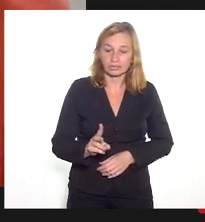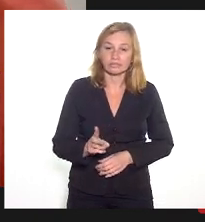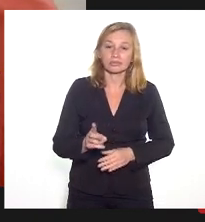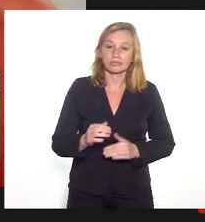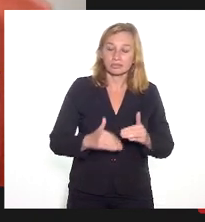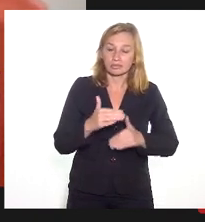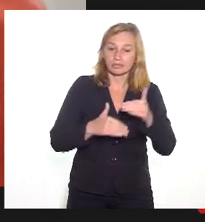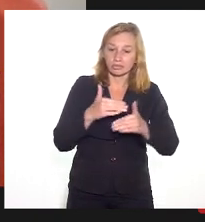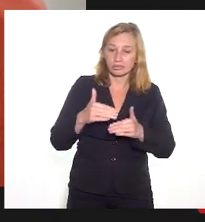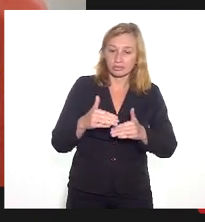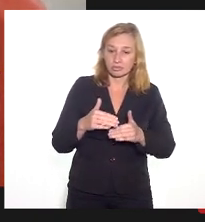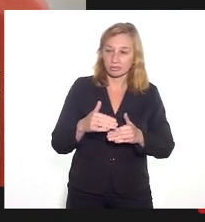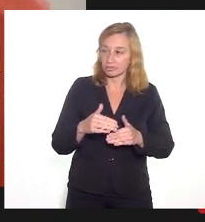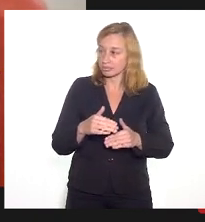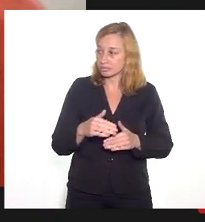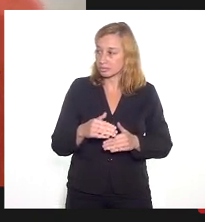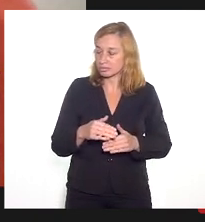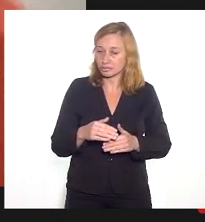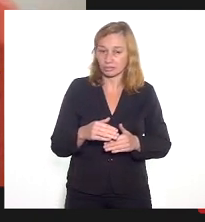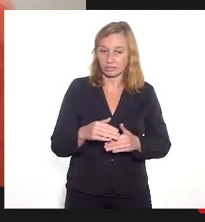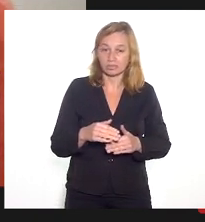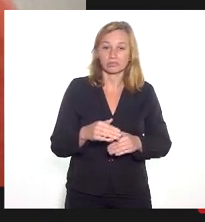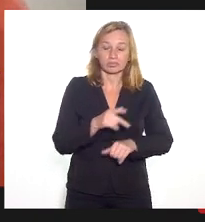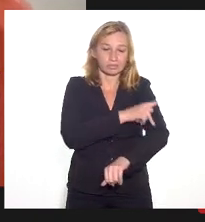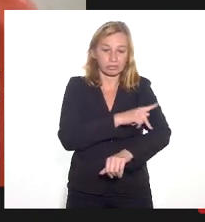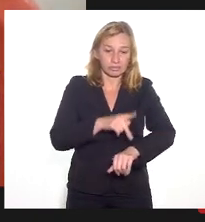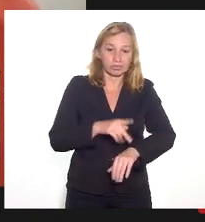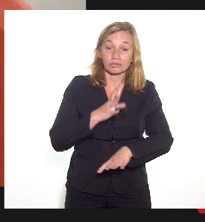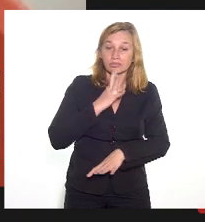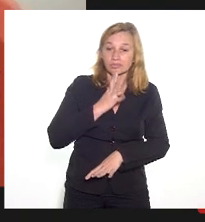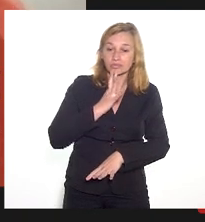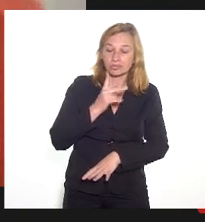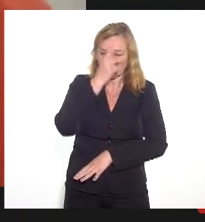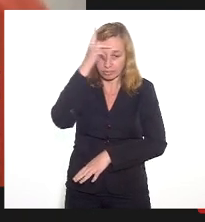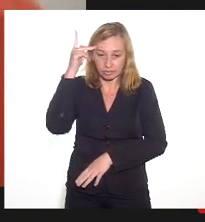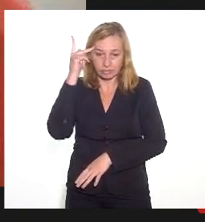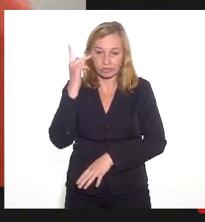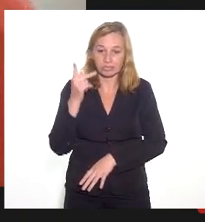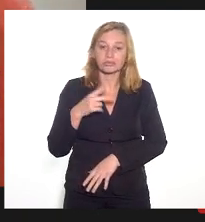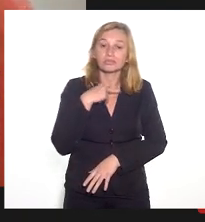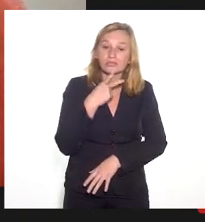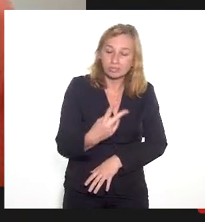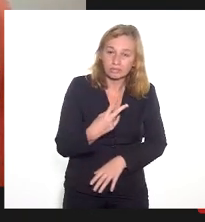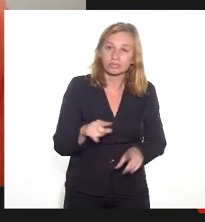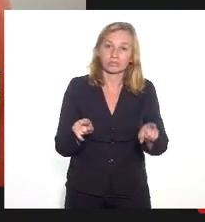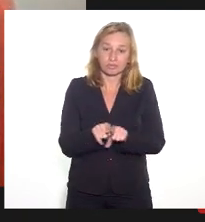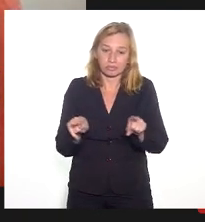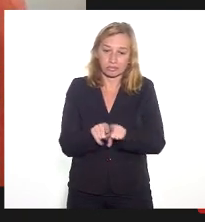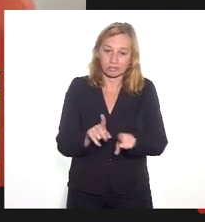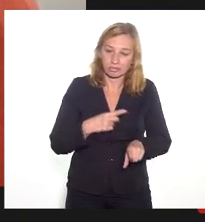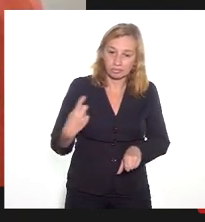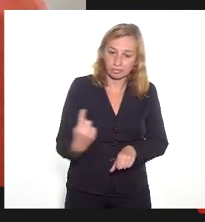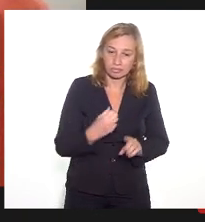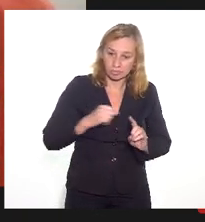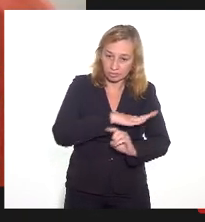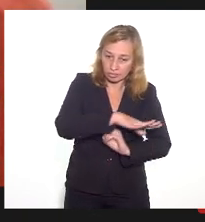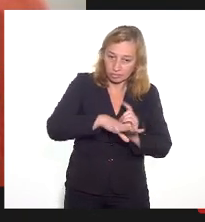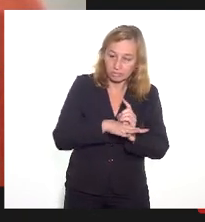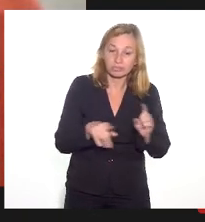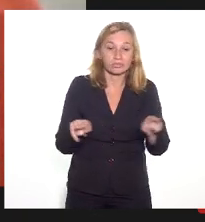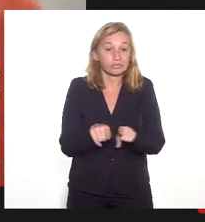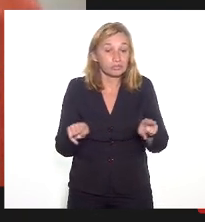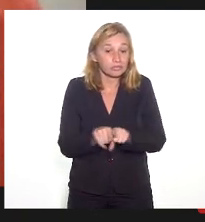processo pedagógico de reconhecimento das pessoas enquanto sujeitos de voz também nessa nossa sociedade.